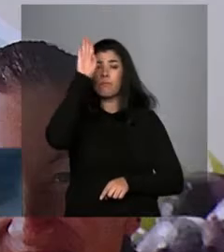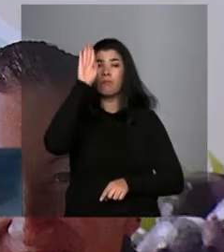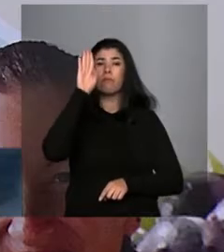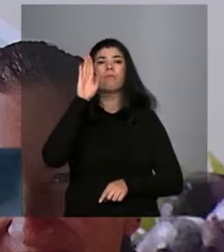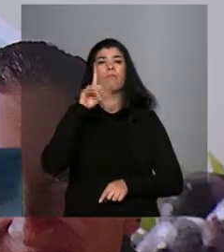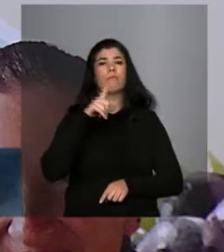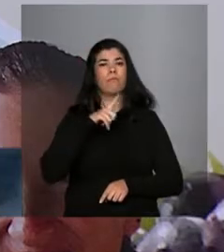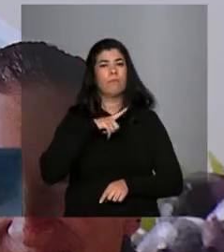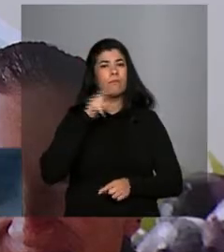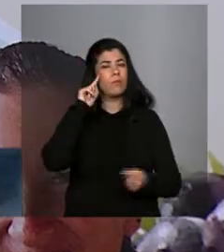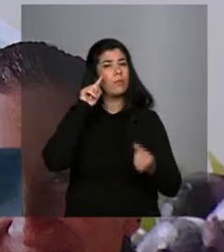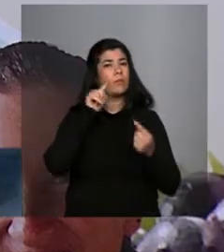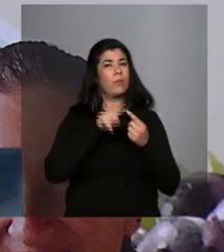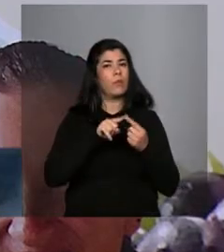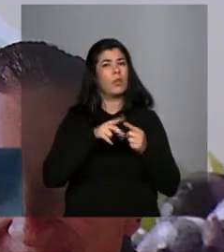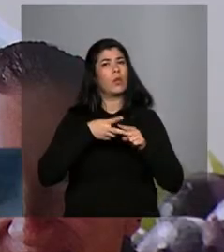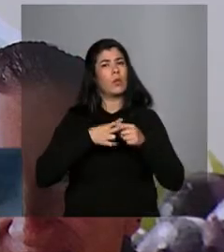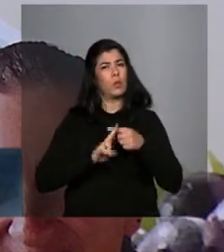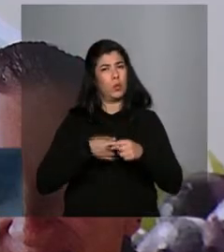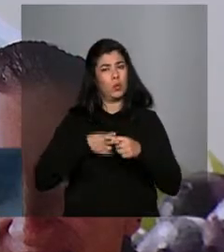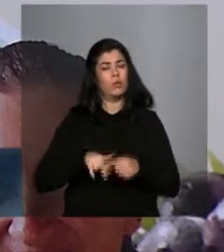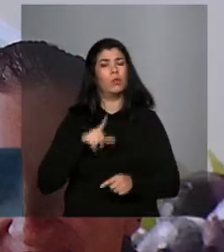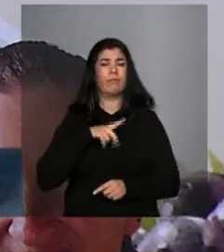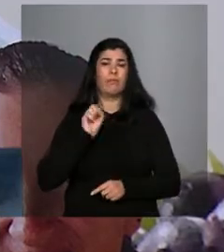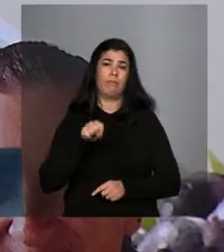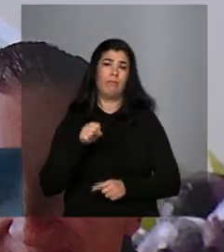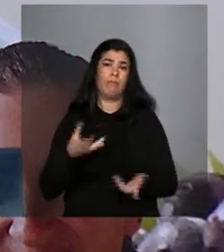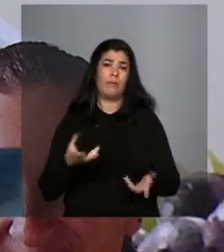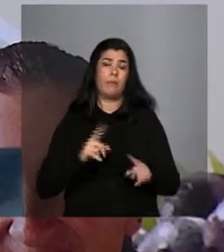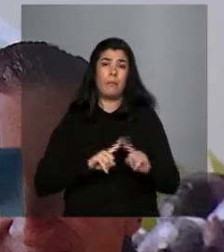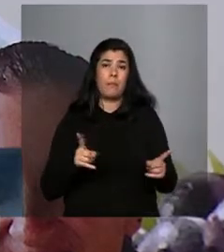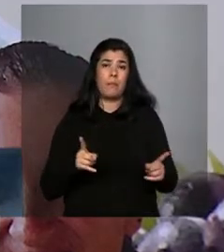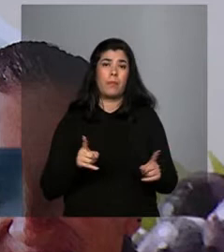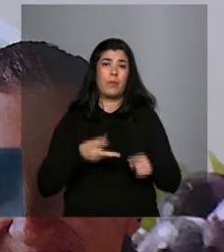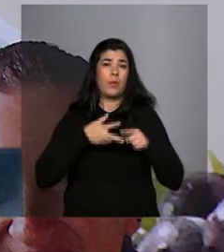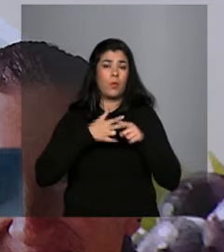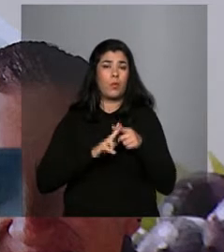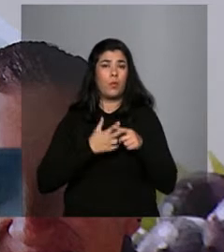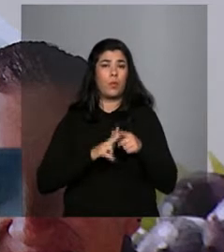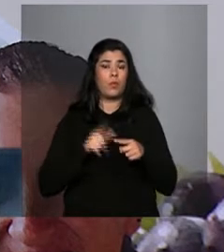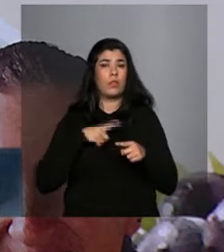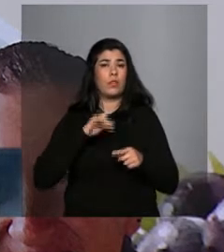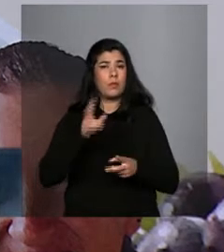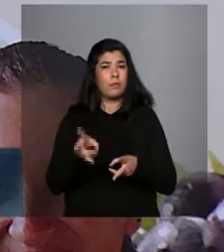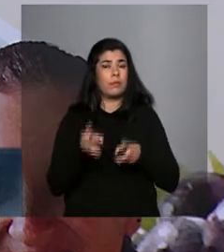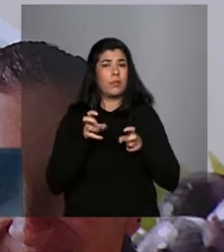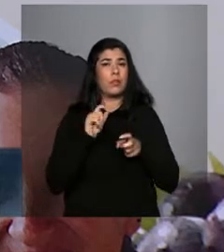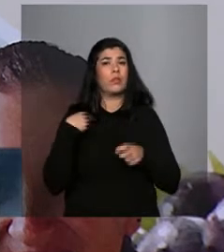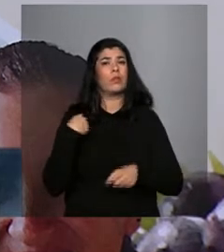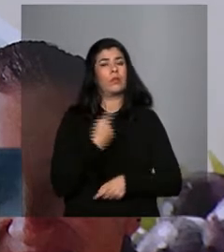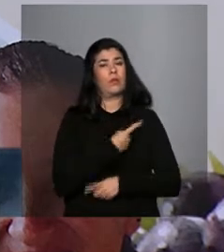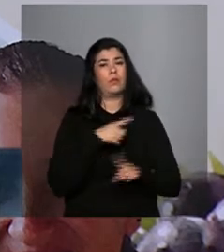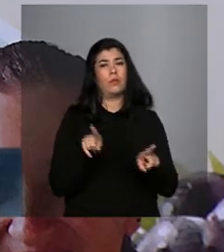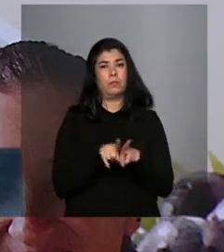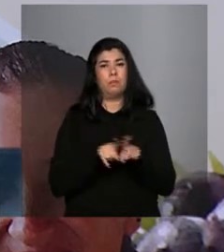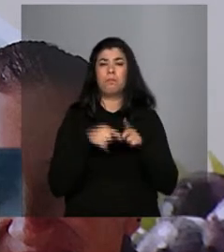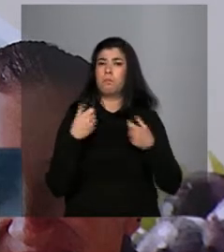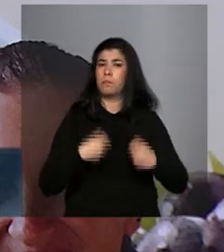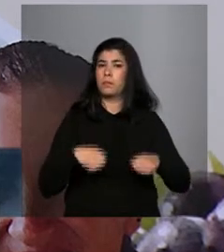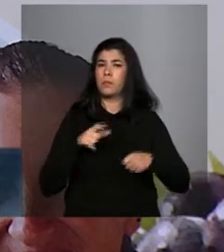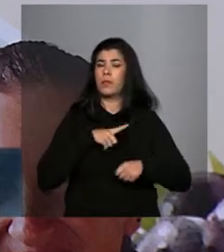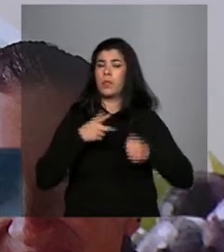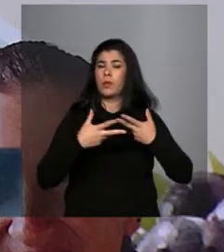Fizemos ajustes, sim, mas os ajustes foram feitos considerando que nós